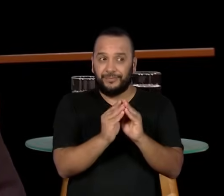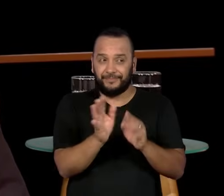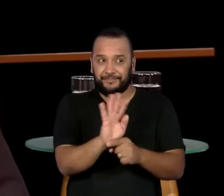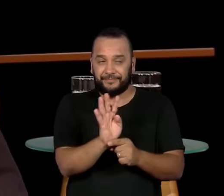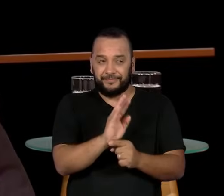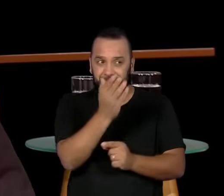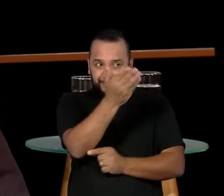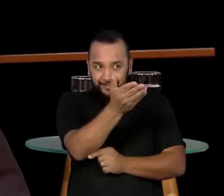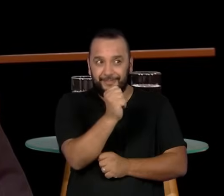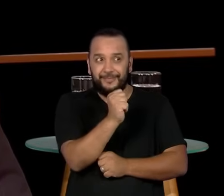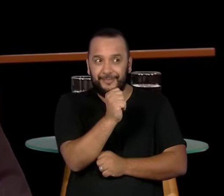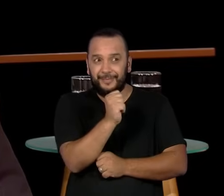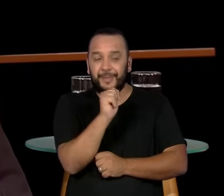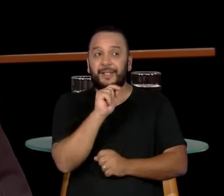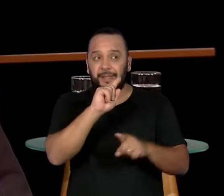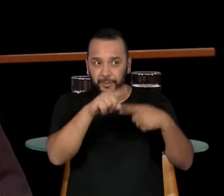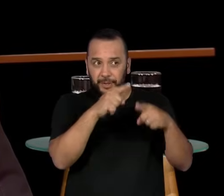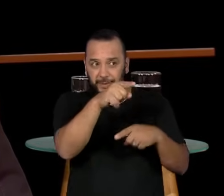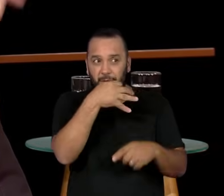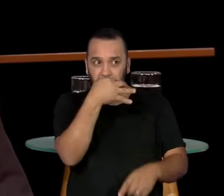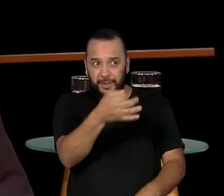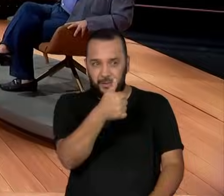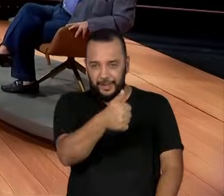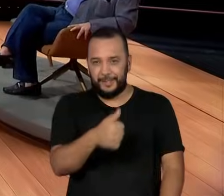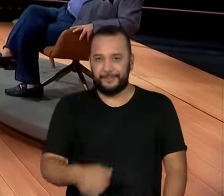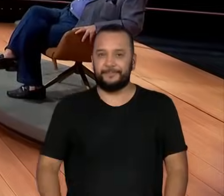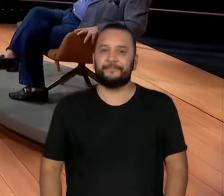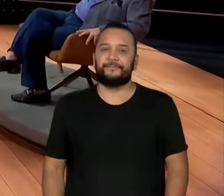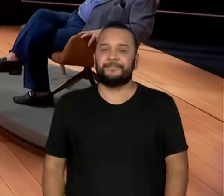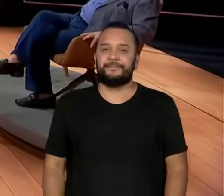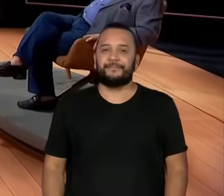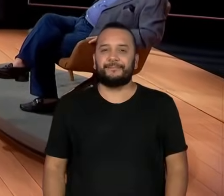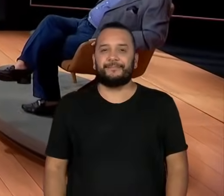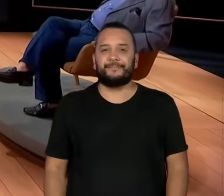produzimos sobre esse movimento para depois você comentar. Ok.